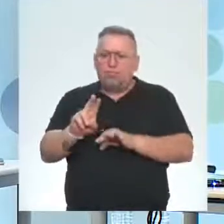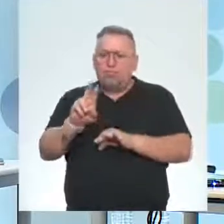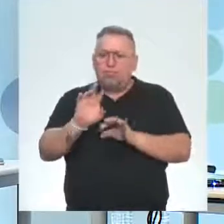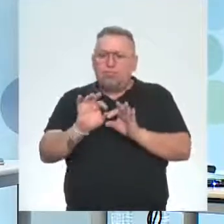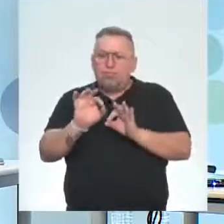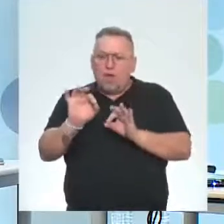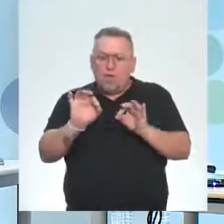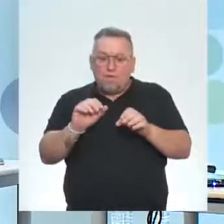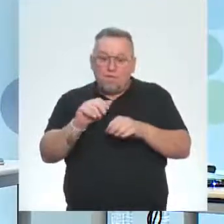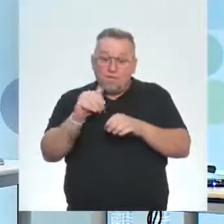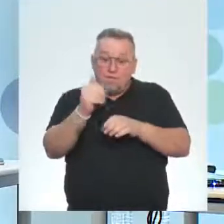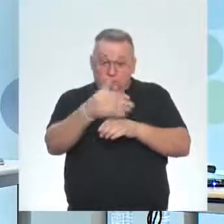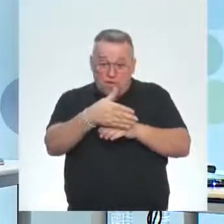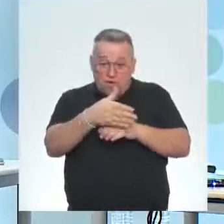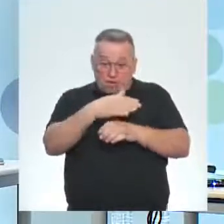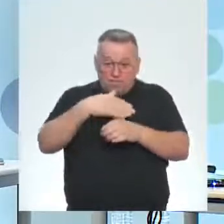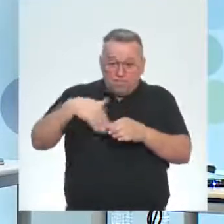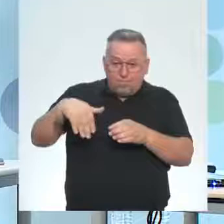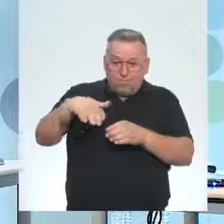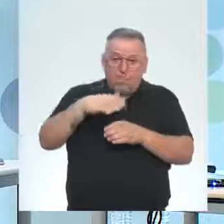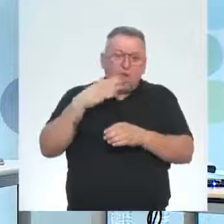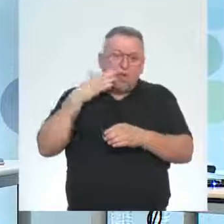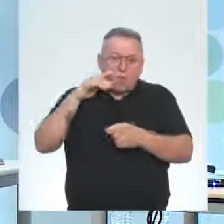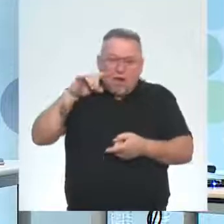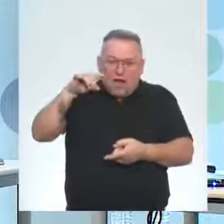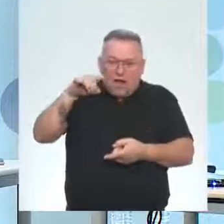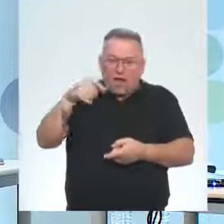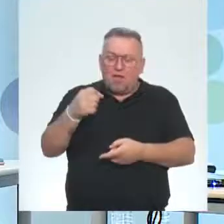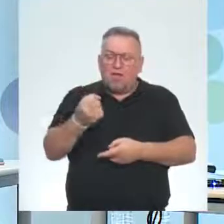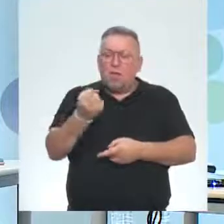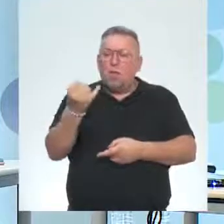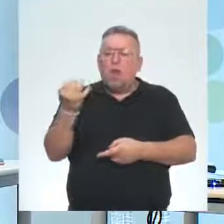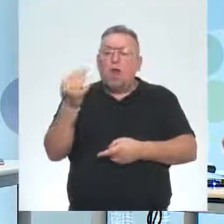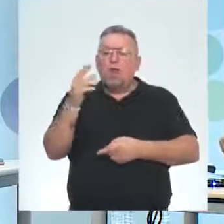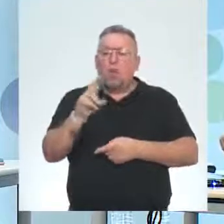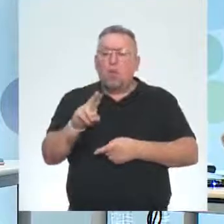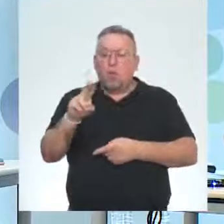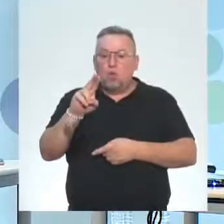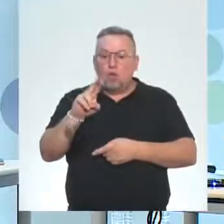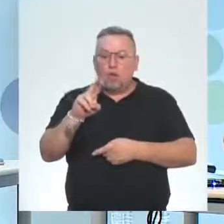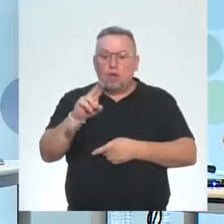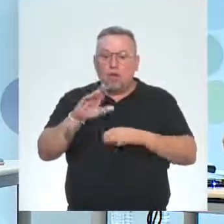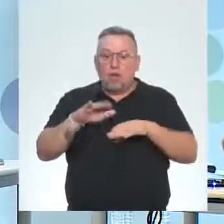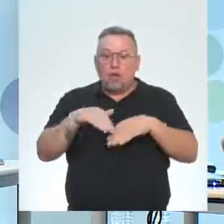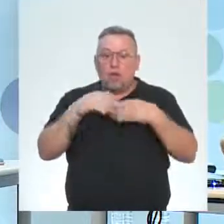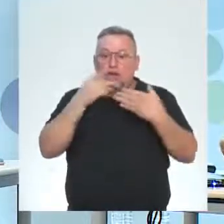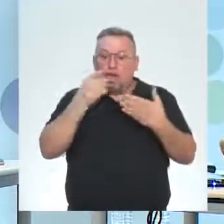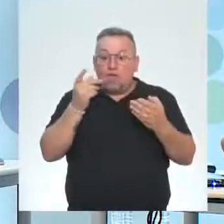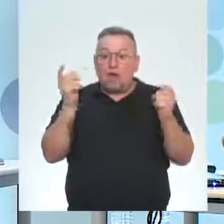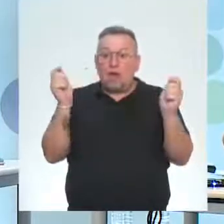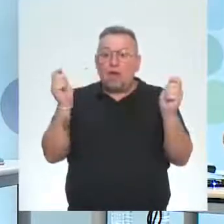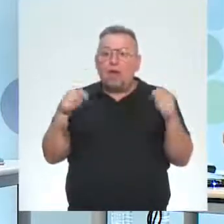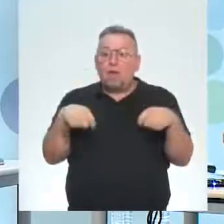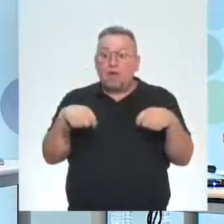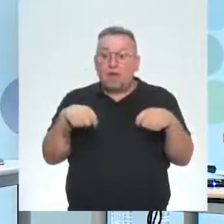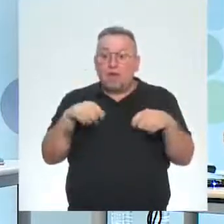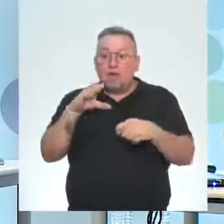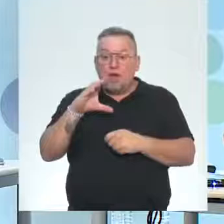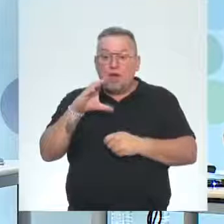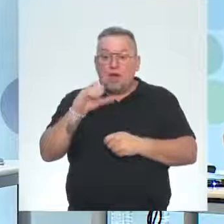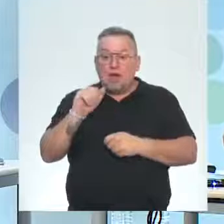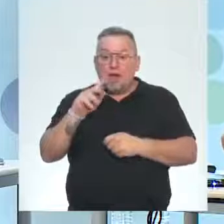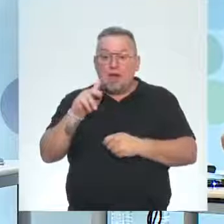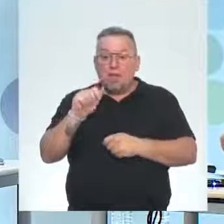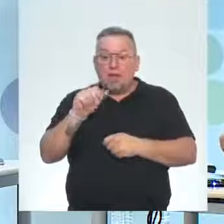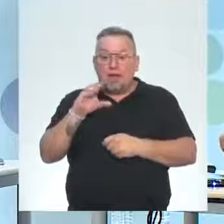medidas externas do corpo, querendo saber quanto espaço aquele corpo ocupa, quando a gente fala de capacidade, a gente quer